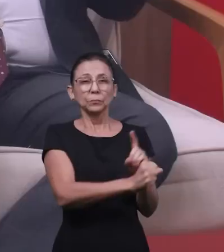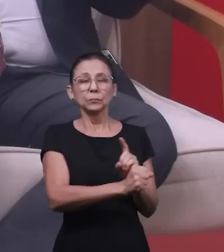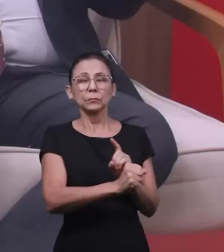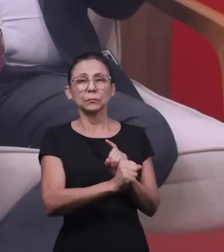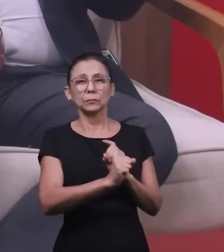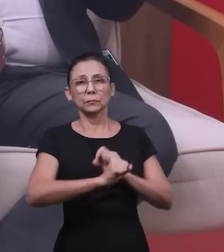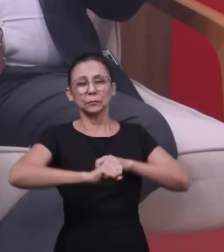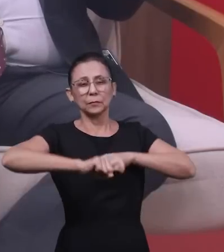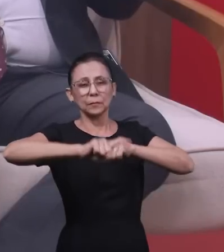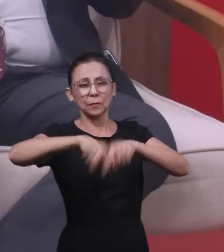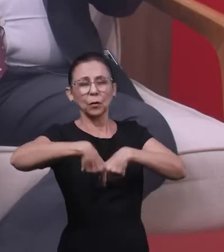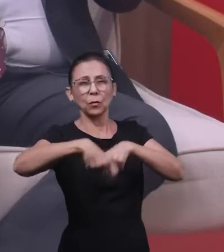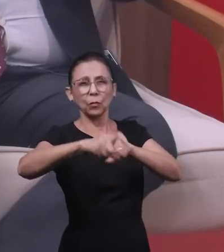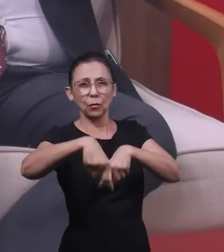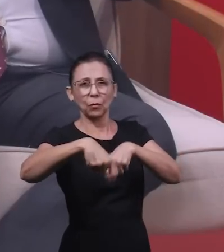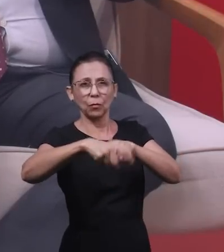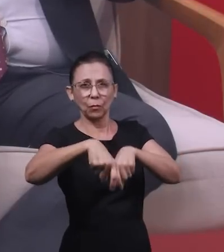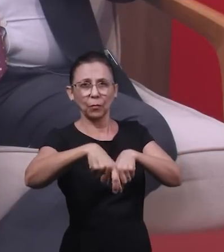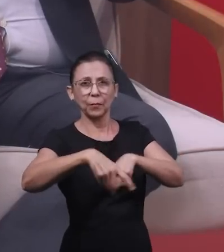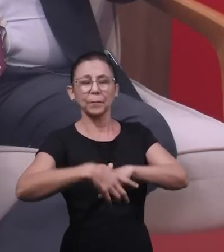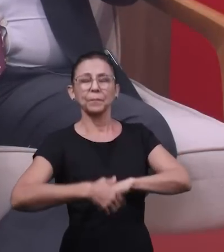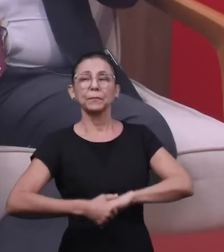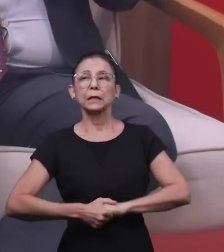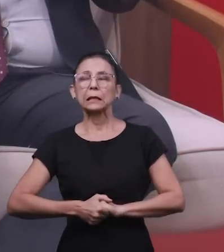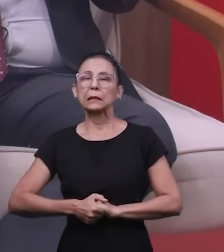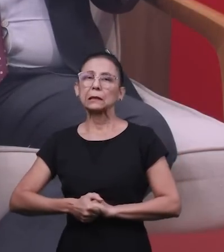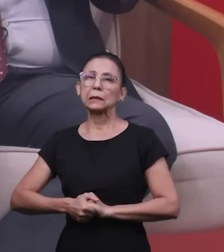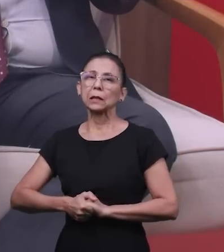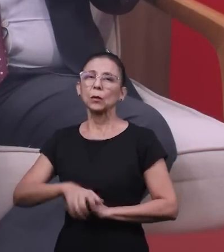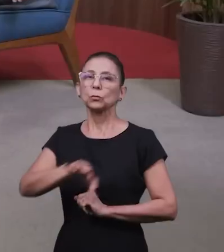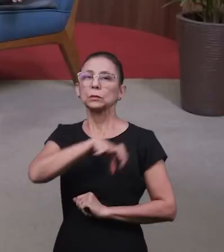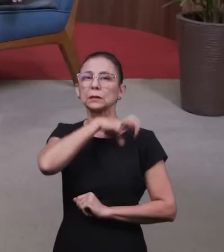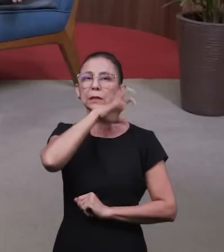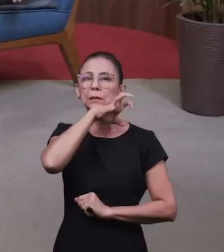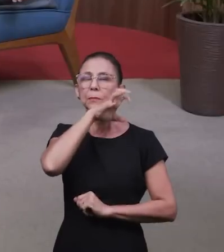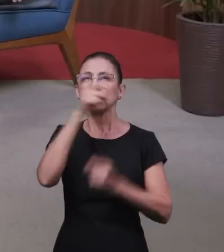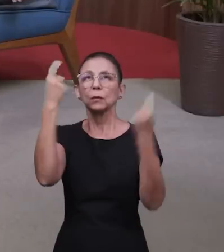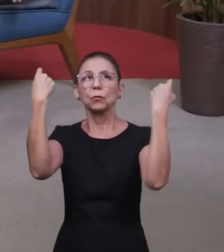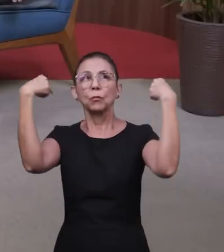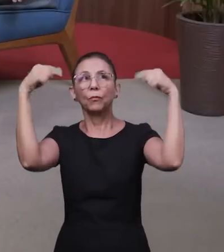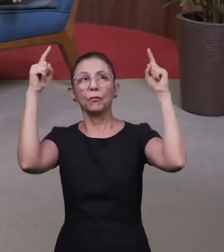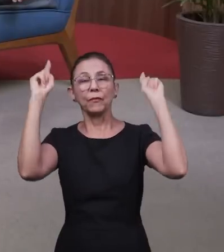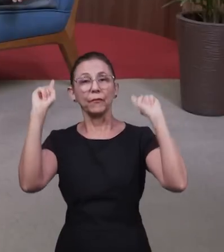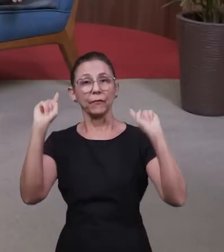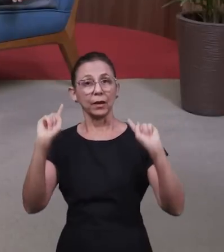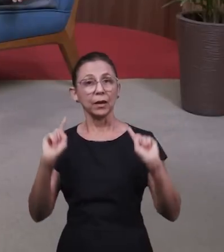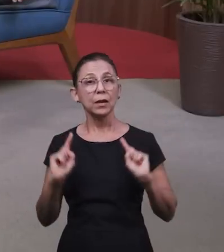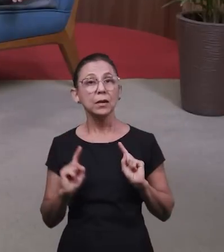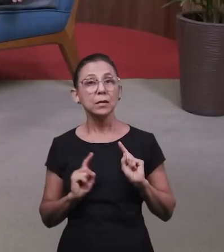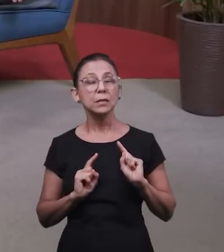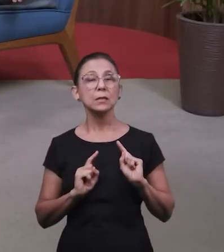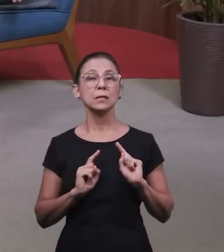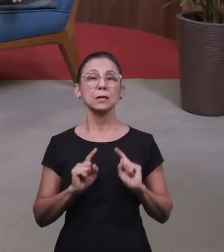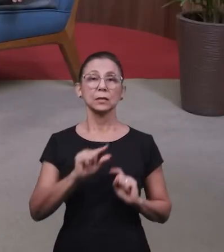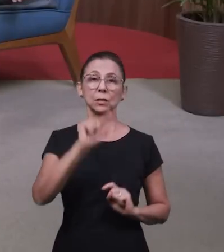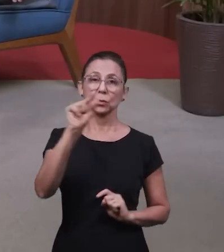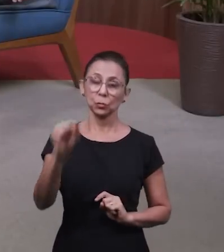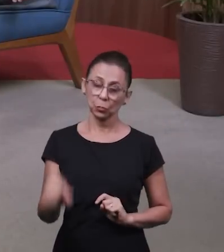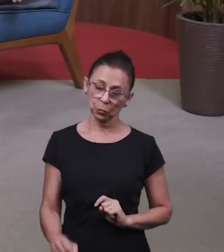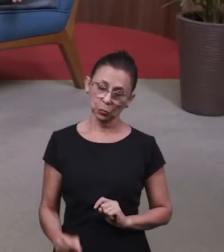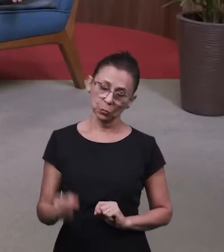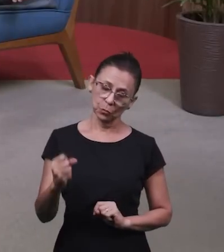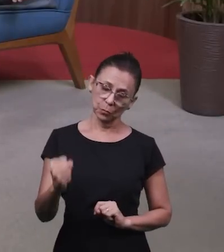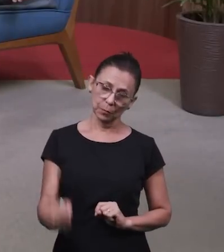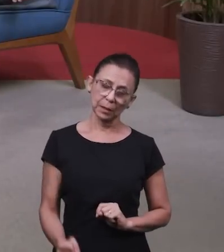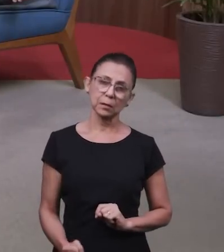majoritariamente agropastoril, a figura dos rebanhos, das ovelhas, do pastor, daquele